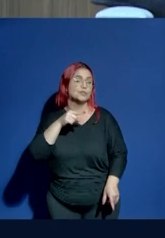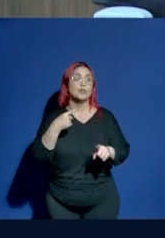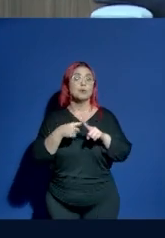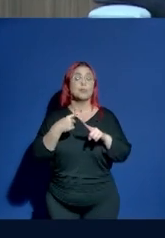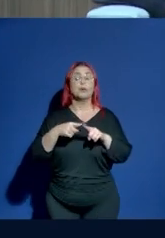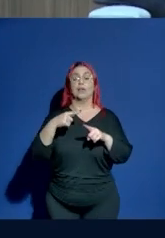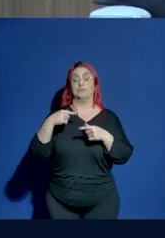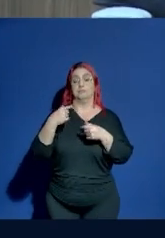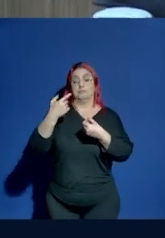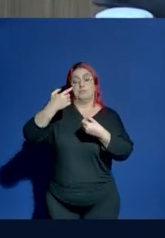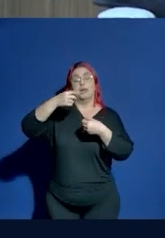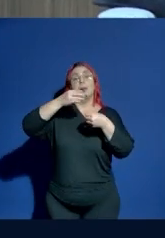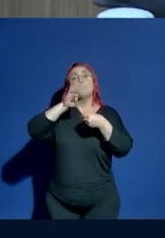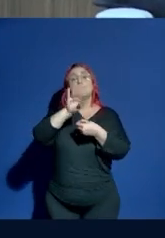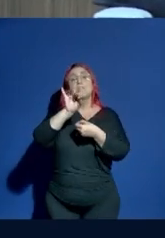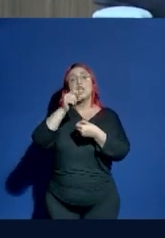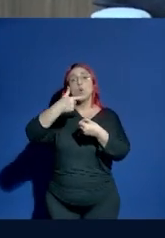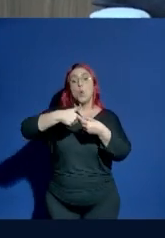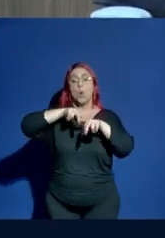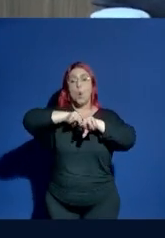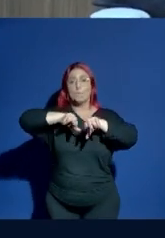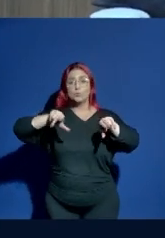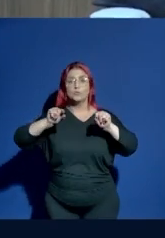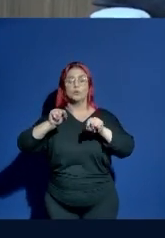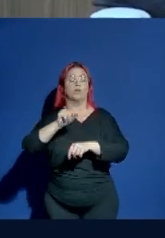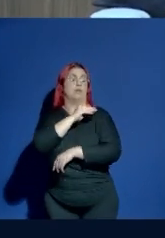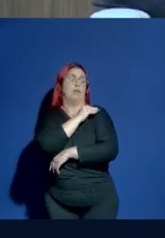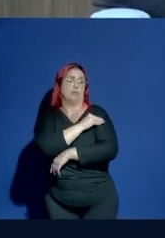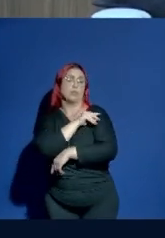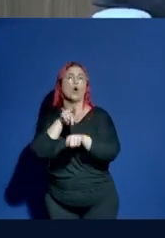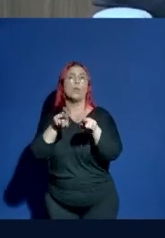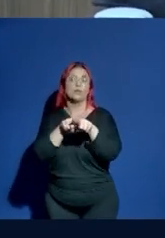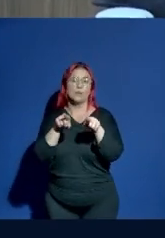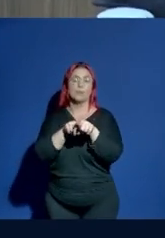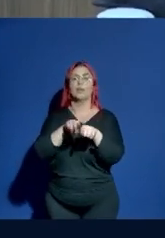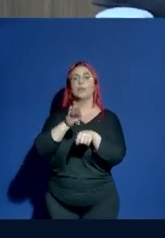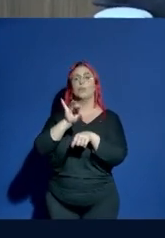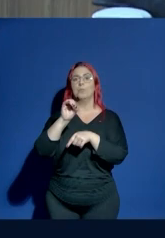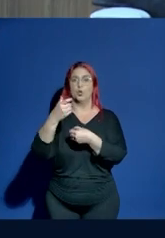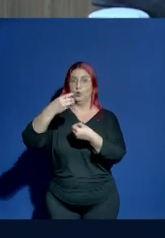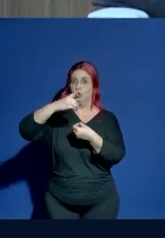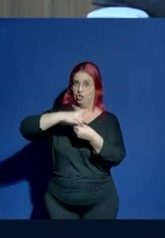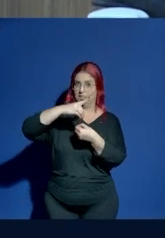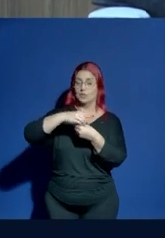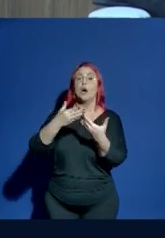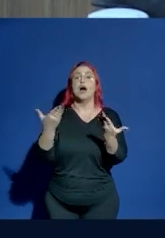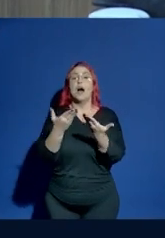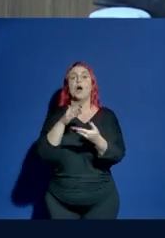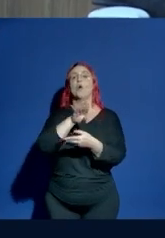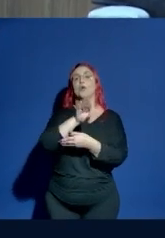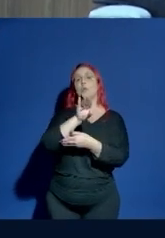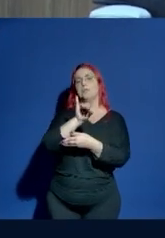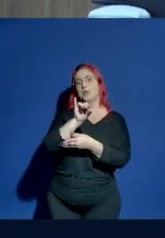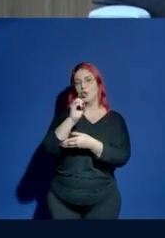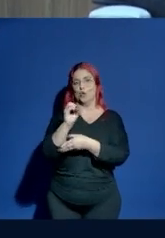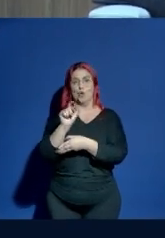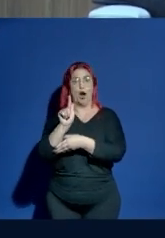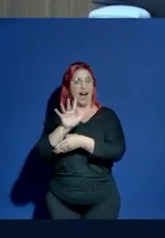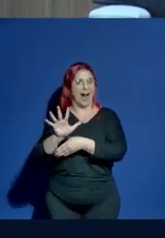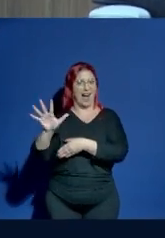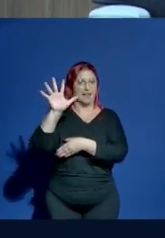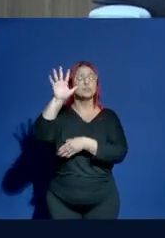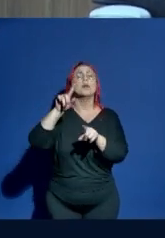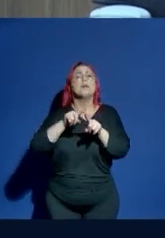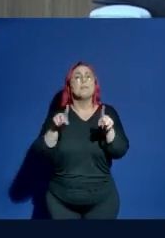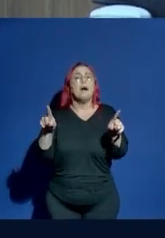primeira onda de biocombustíveis, que é o etanol e o biodiesel. Agora temos o biogás, que está chegando com mais força, mas nós ainda